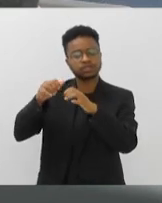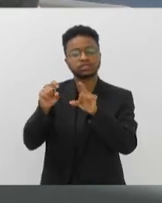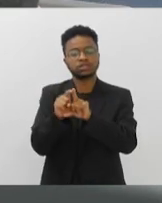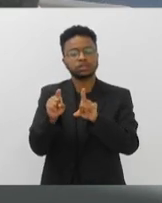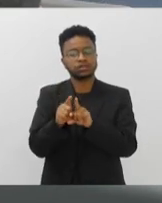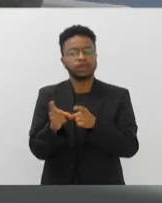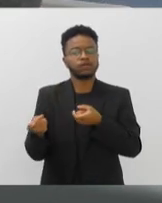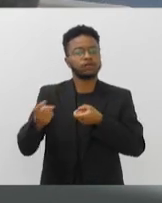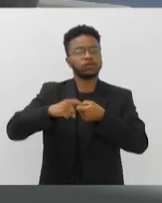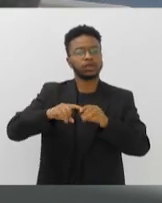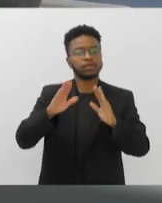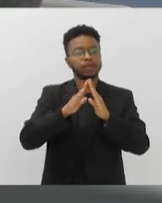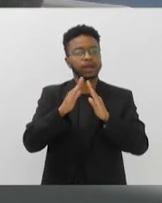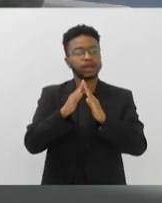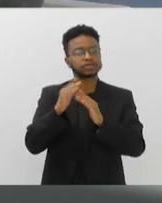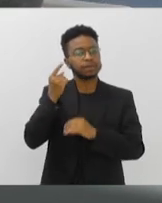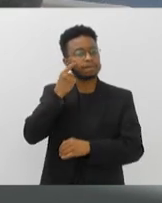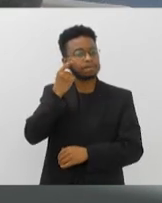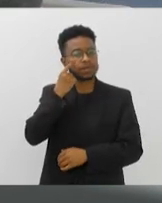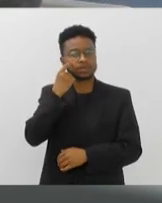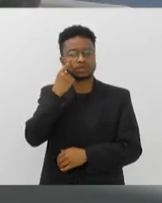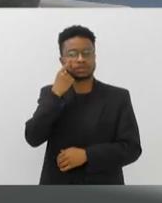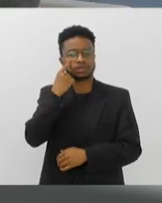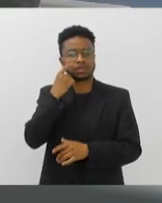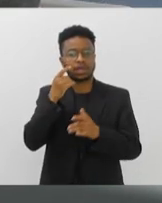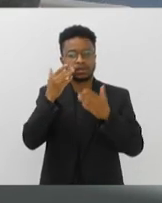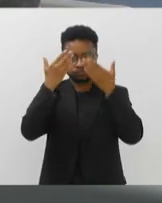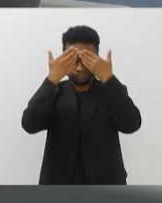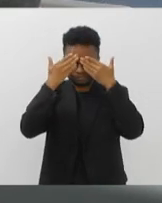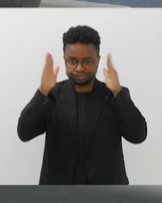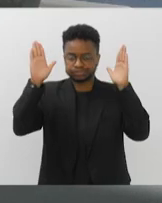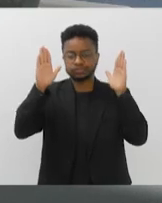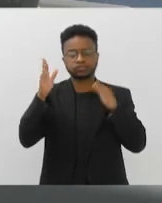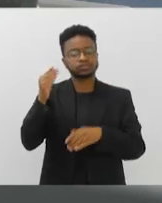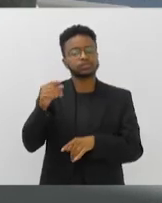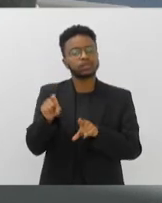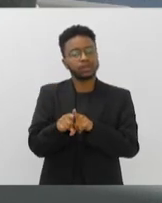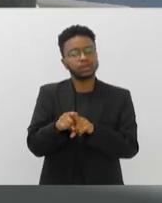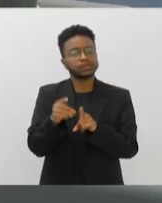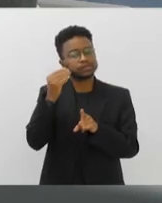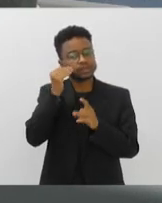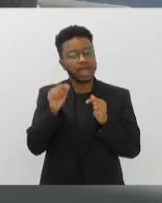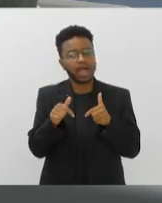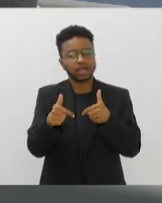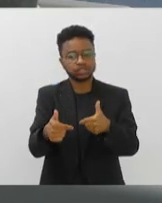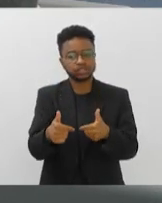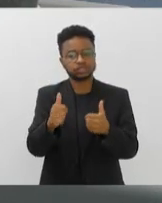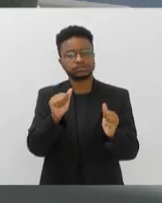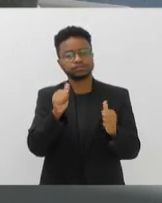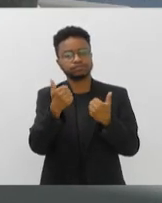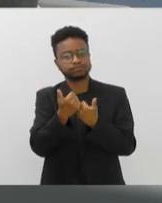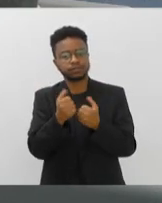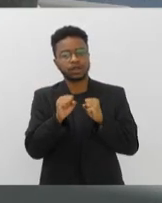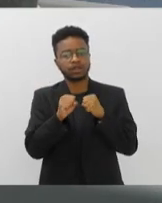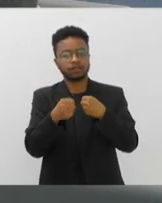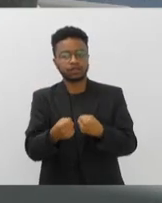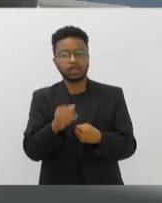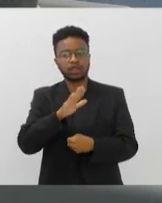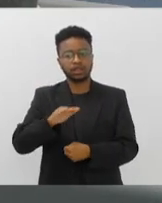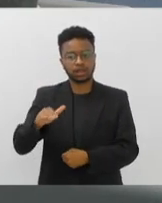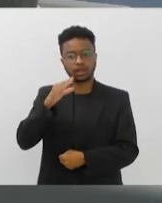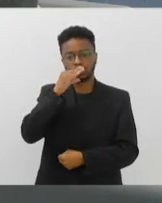sairmos daqui com o nosso pensamento ampliado para podermos agir em prol das crianças e dos